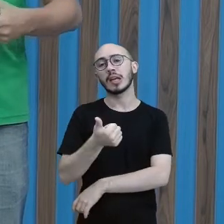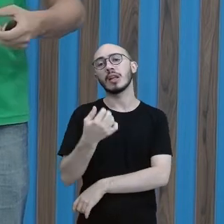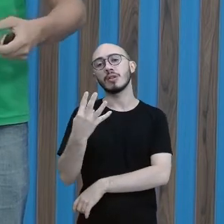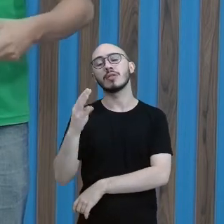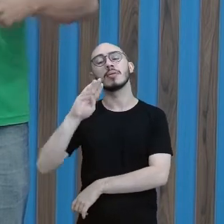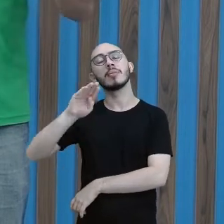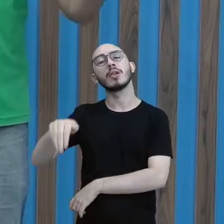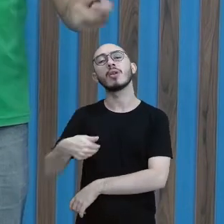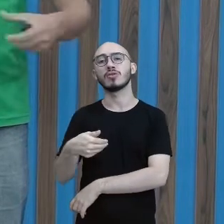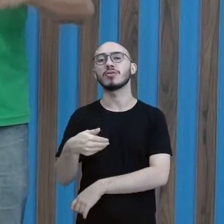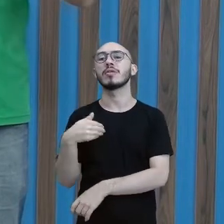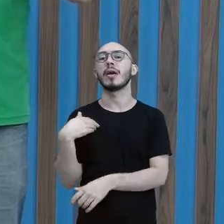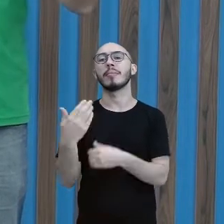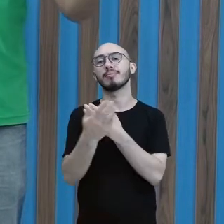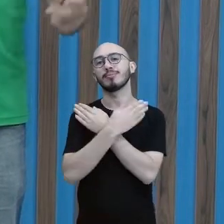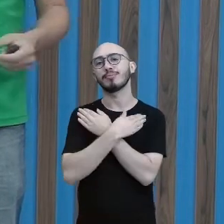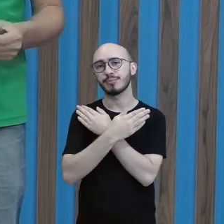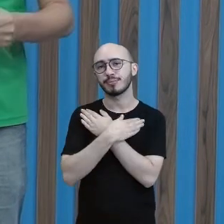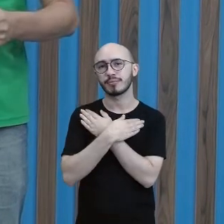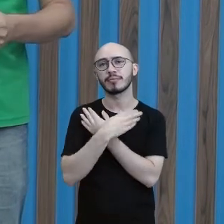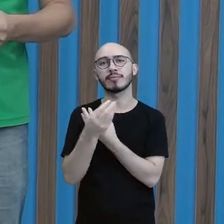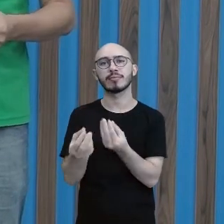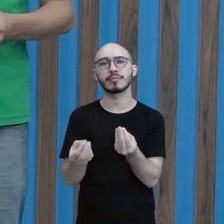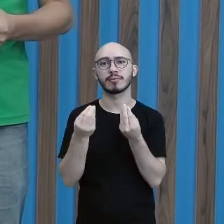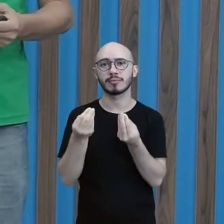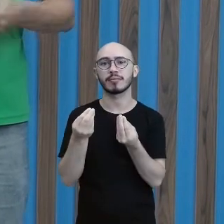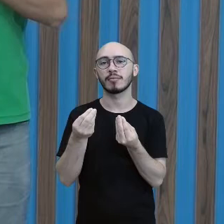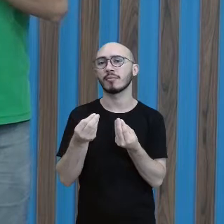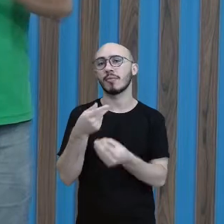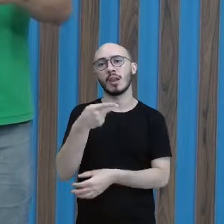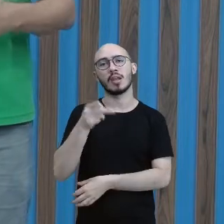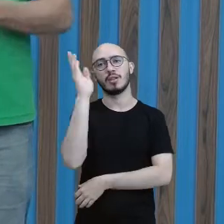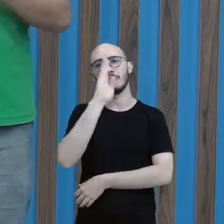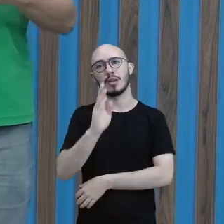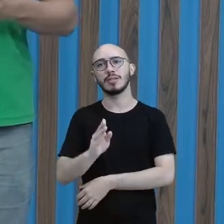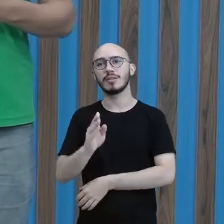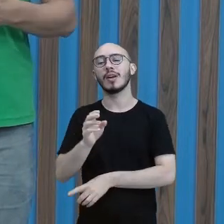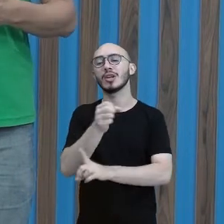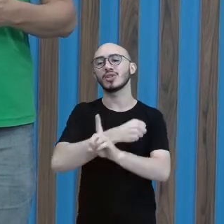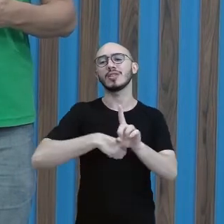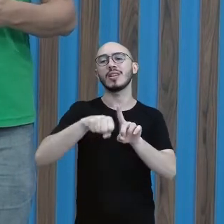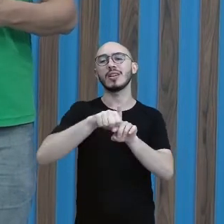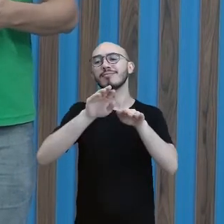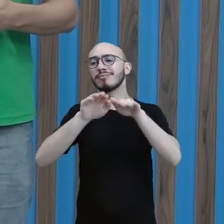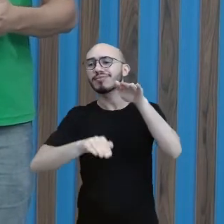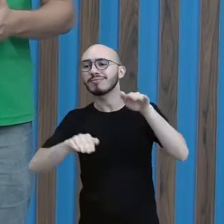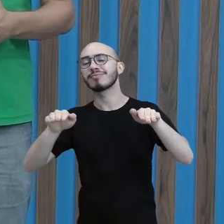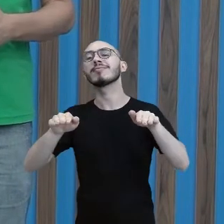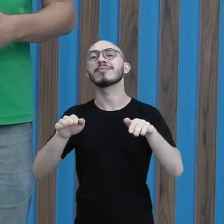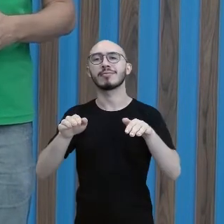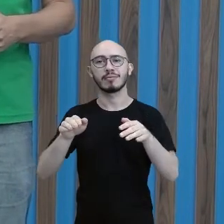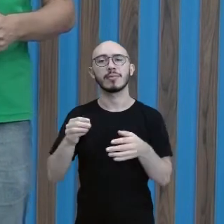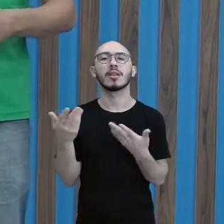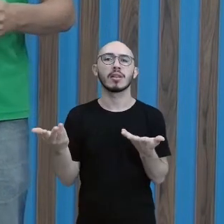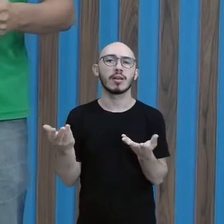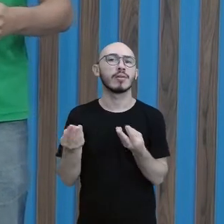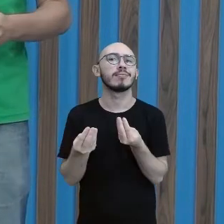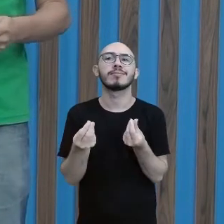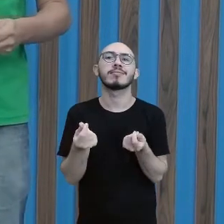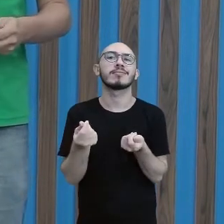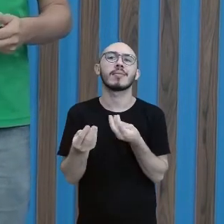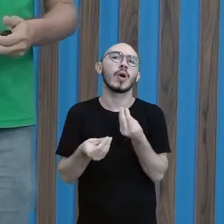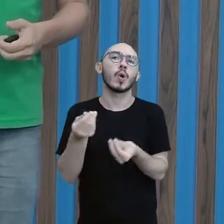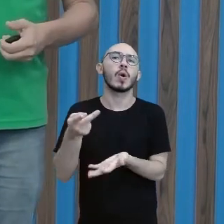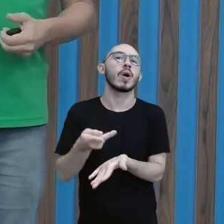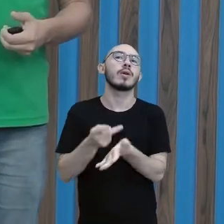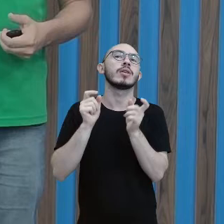Então, no país em que o desemprego chega às alturas e que há uma desigualdade social tão grande, não é? Então, o que